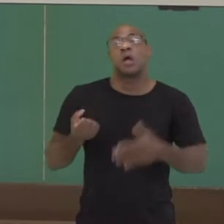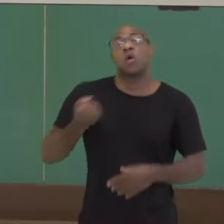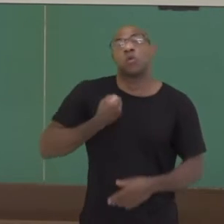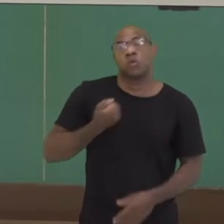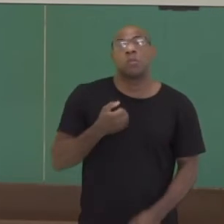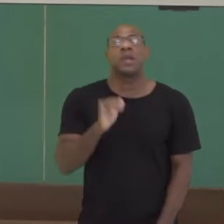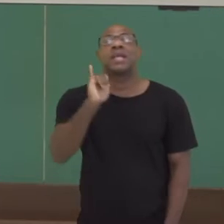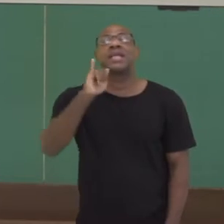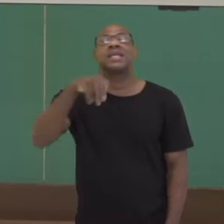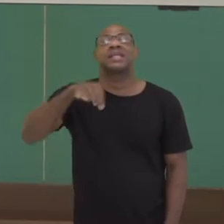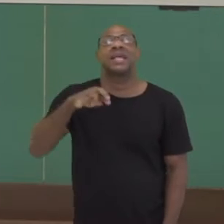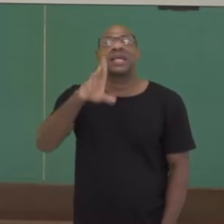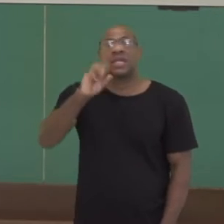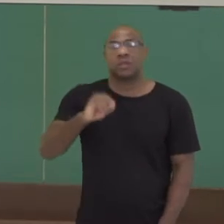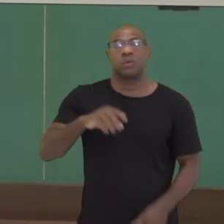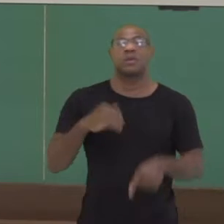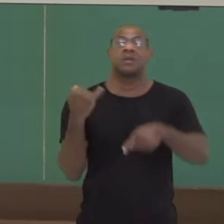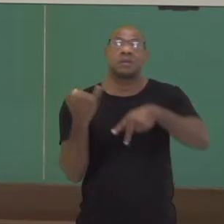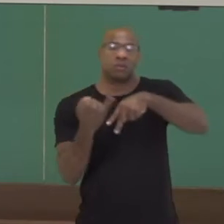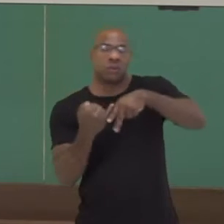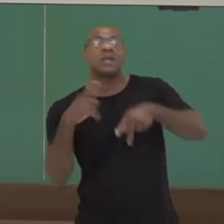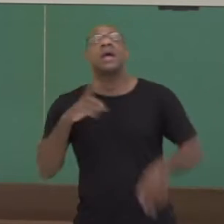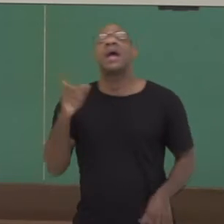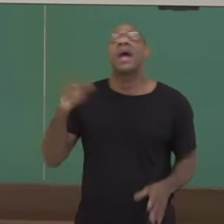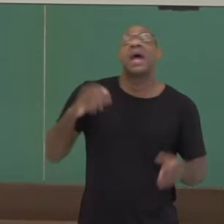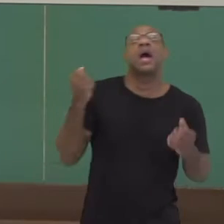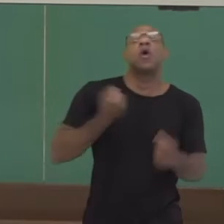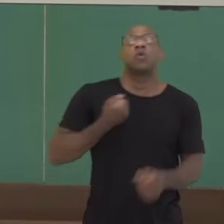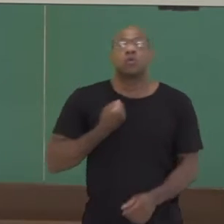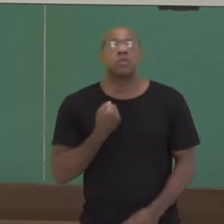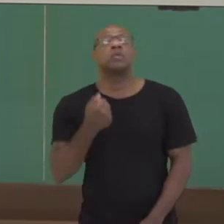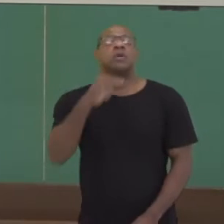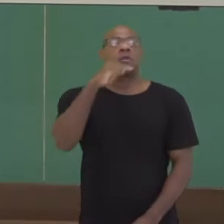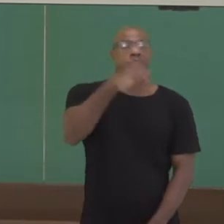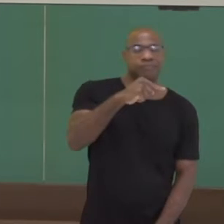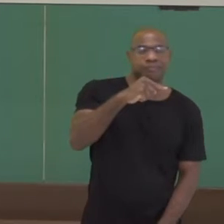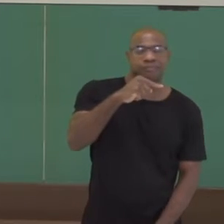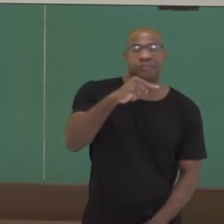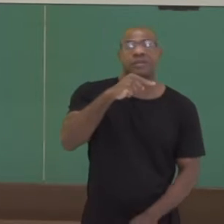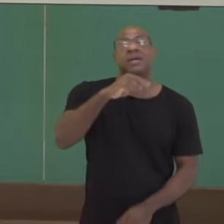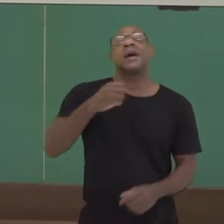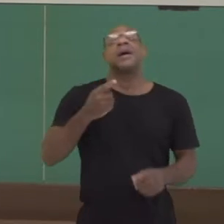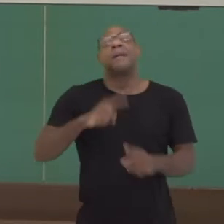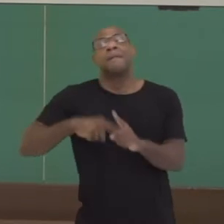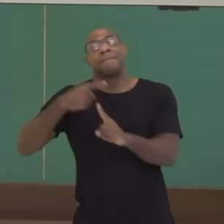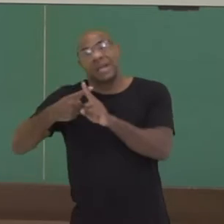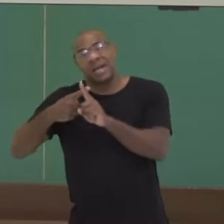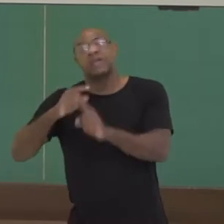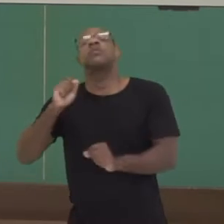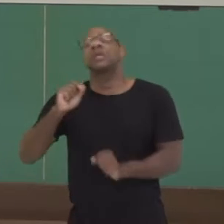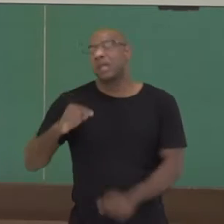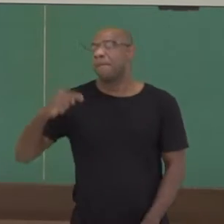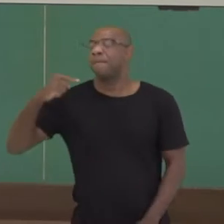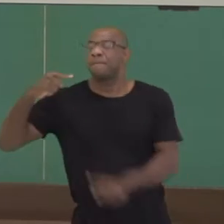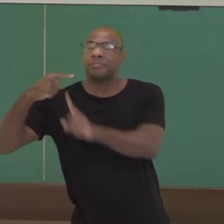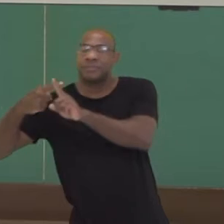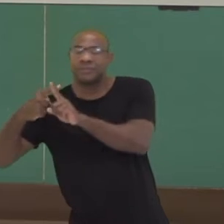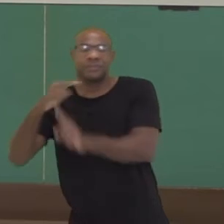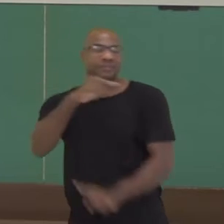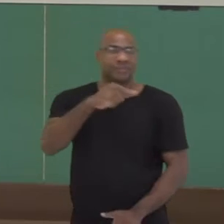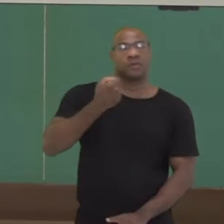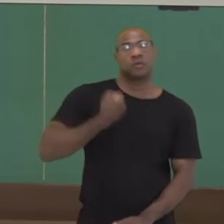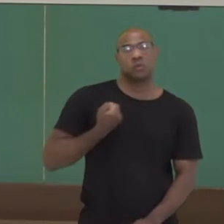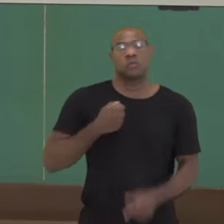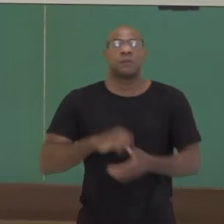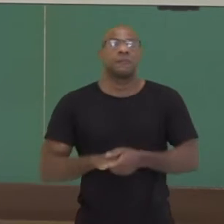números inteiros é o conjunto dos números positivos mais os números negativos, tá?